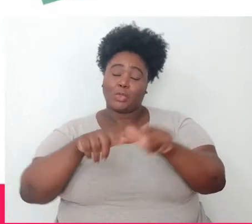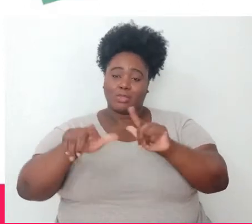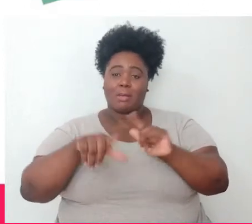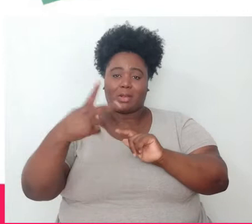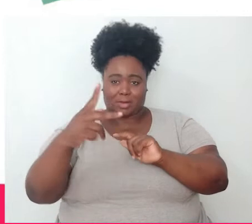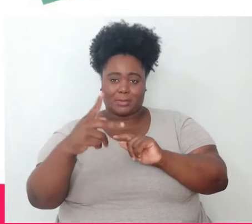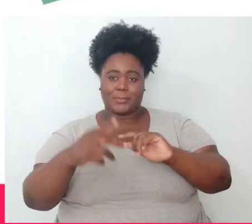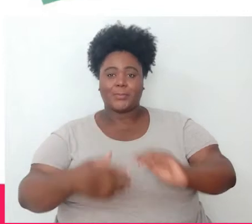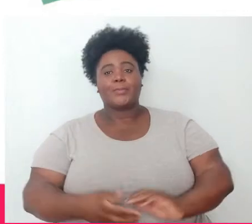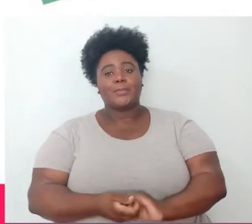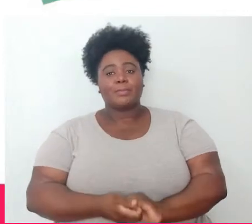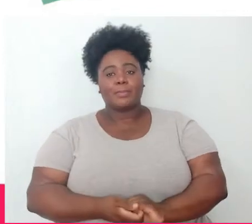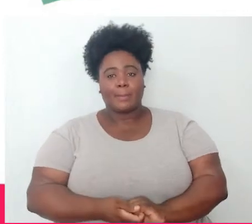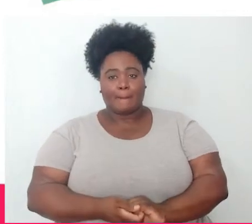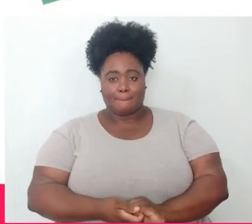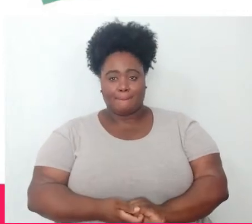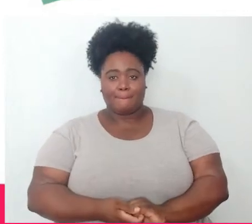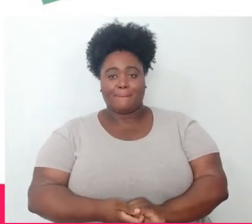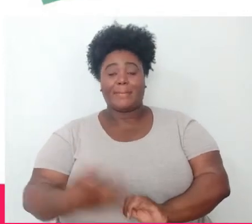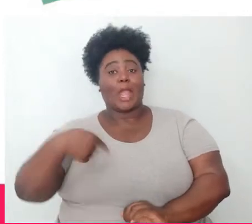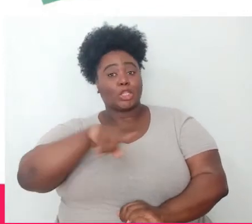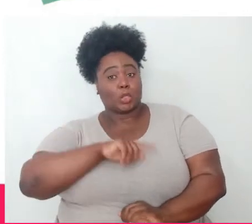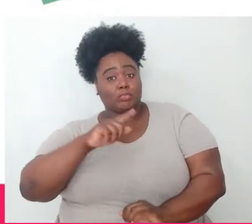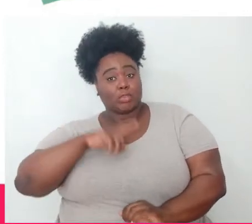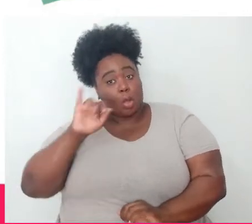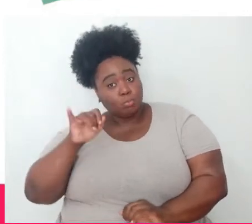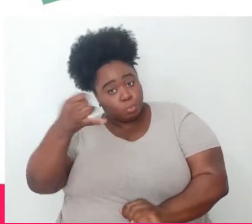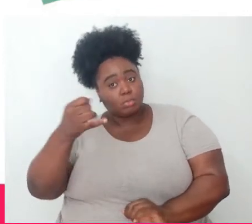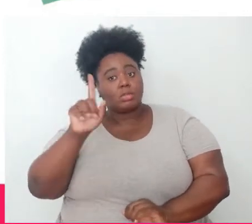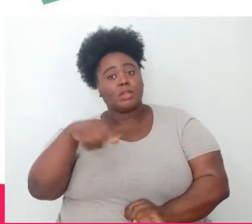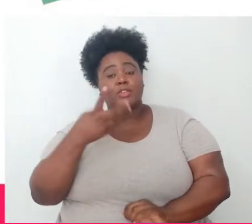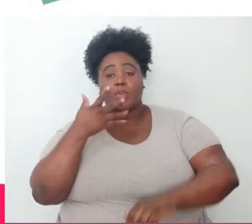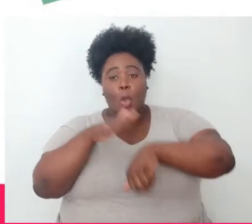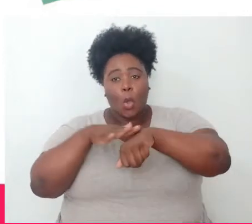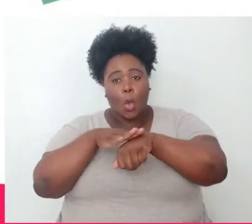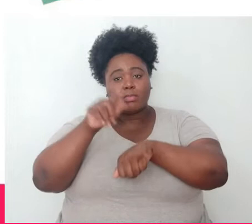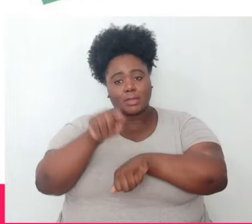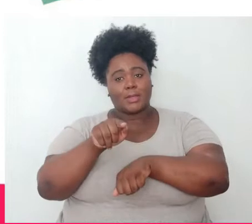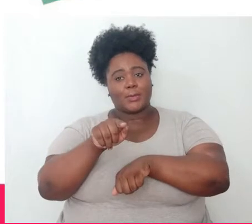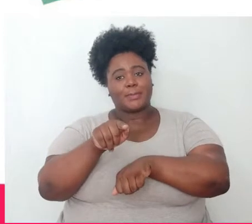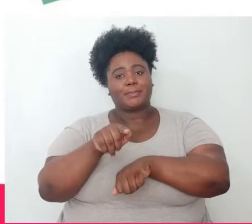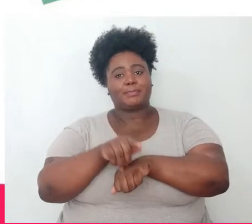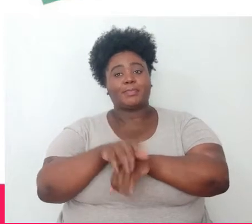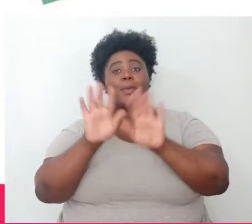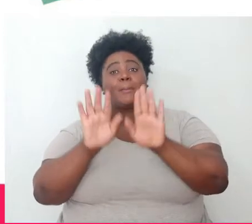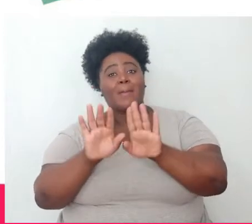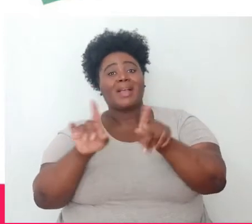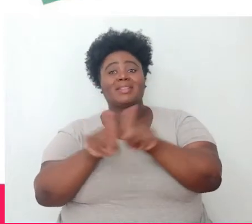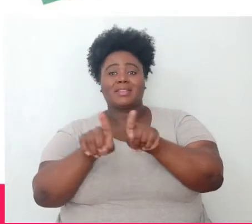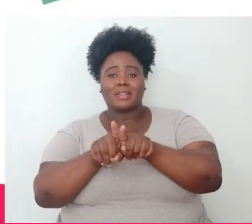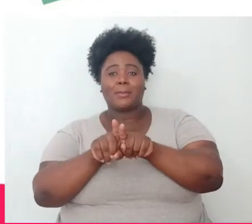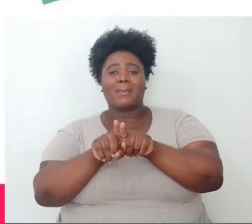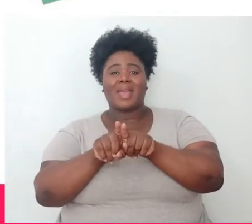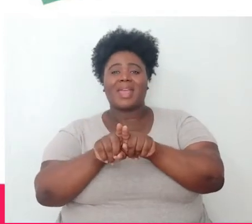né? E que a gente tem a oportunidade aqui de trocar uma ideia com o Rafael, mas fica também